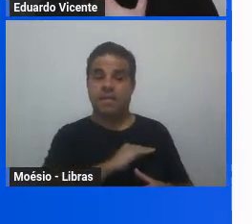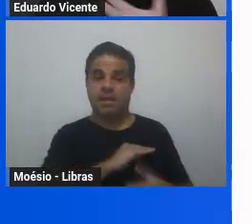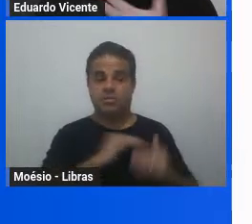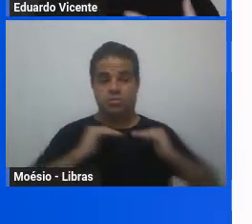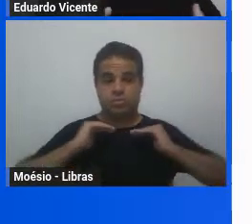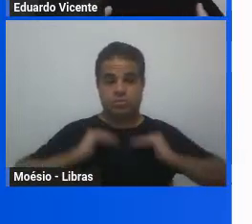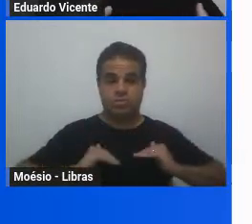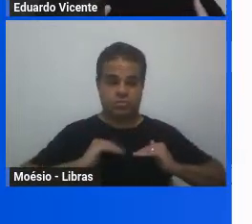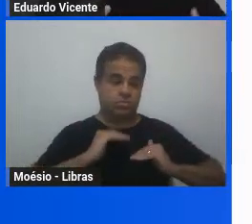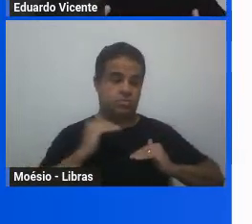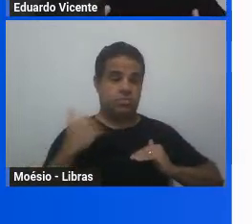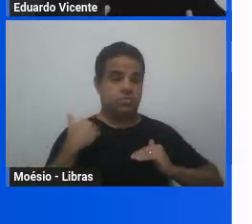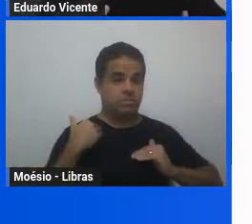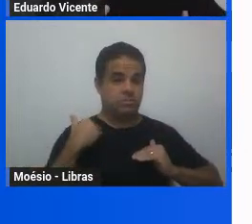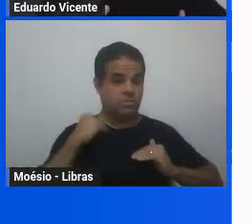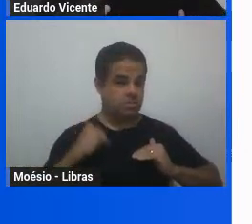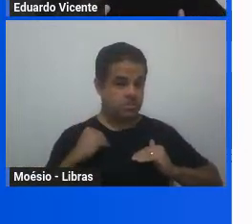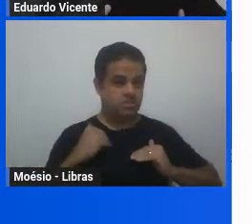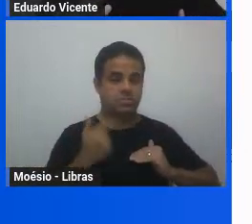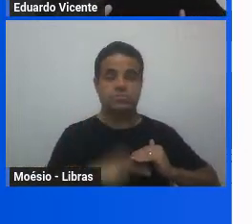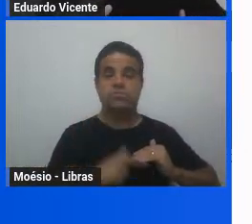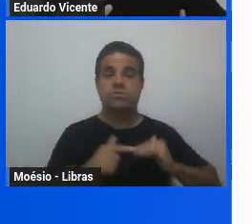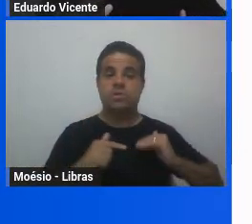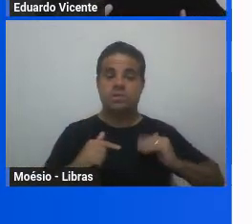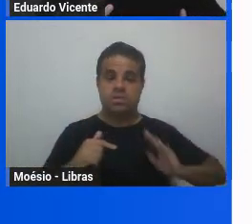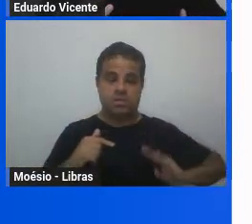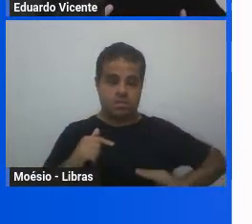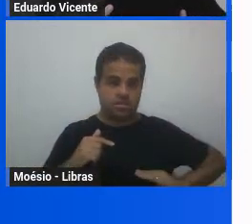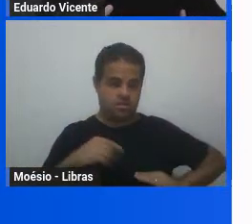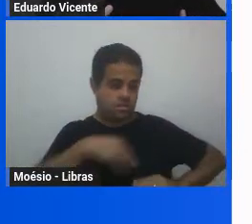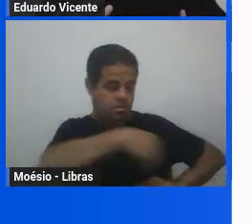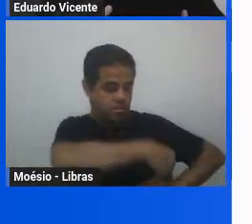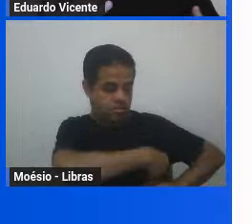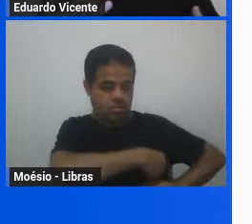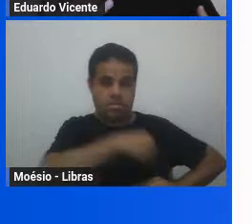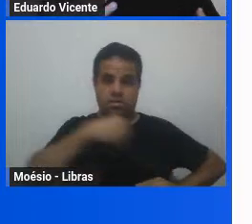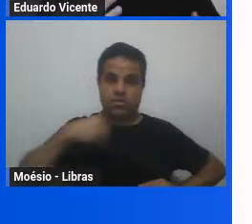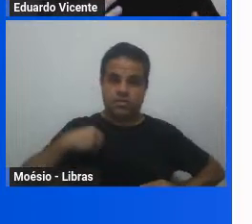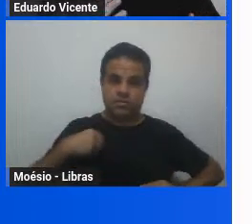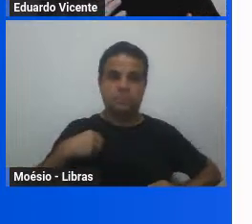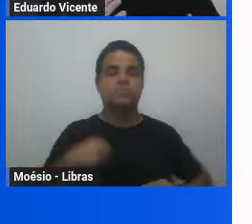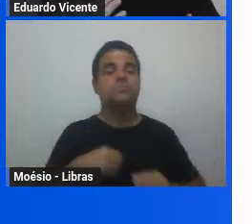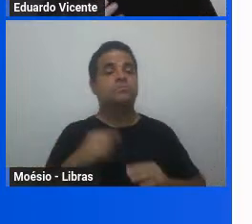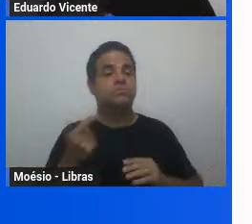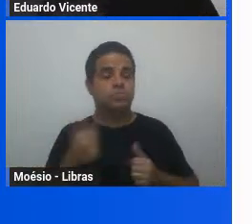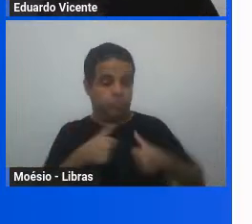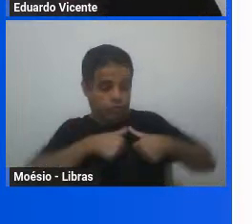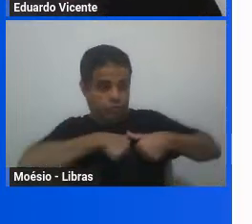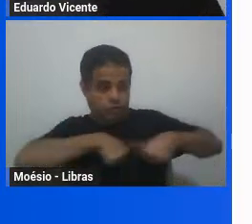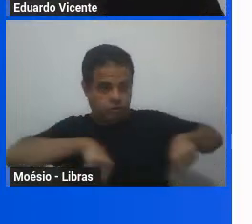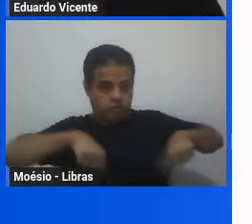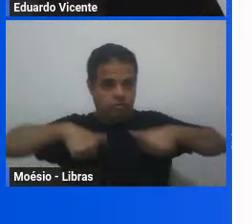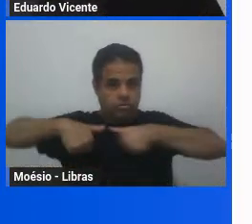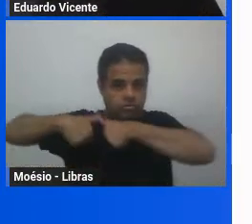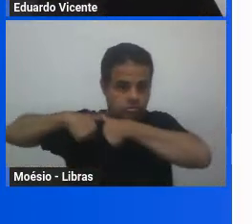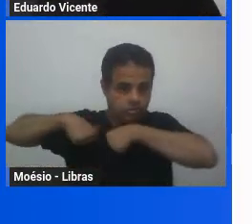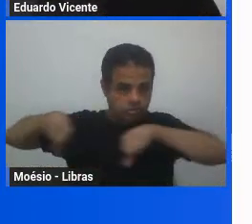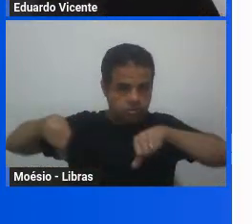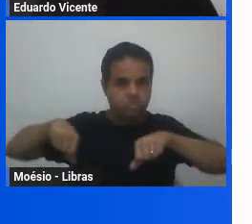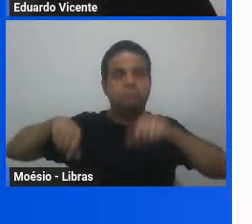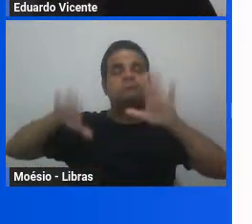direita, e outro abaixo do mamilo esquerdo. Eu coloco o adesivo e